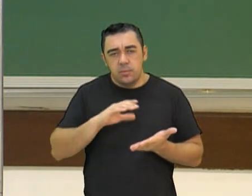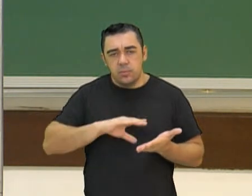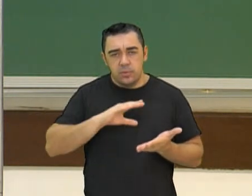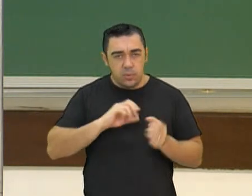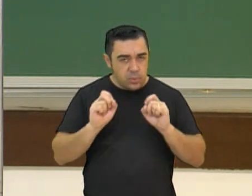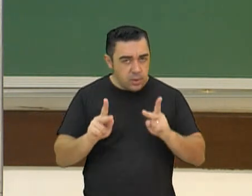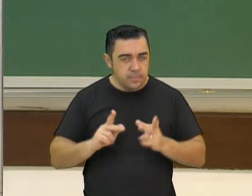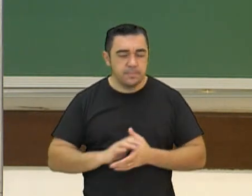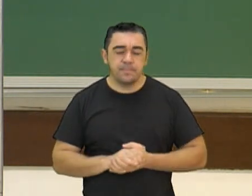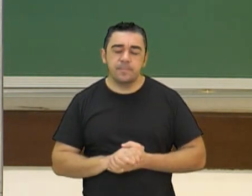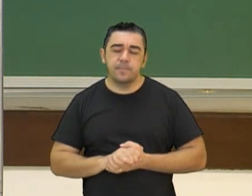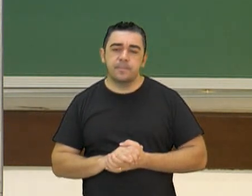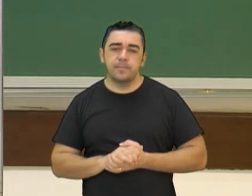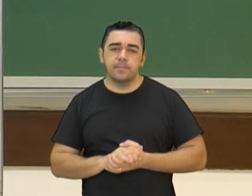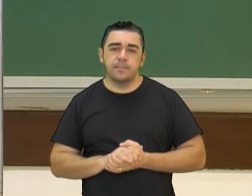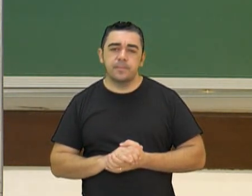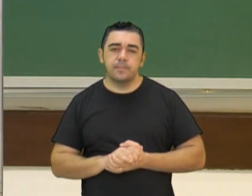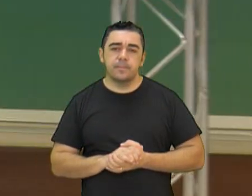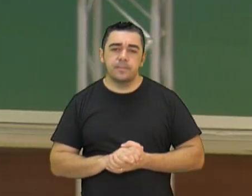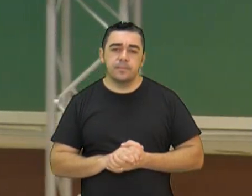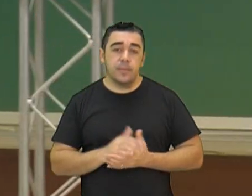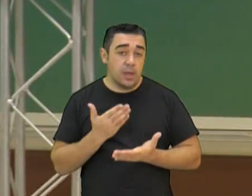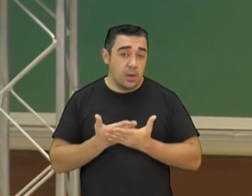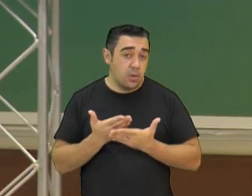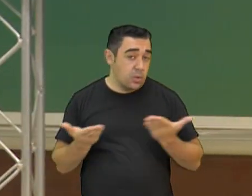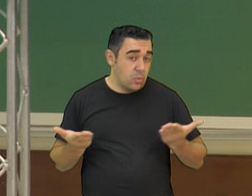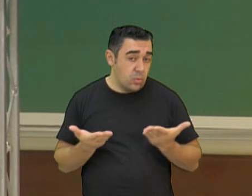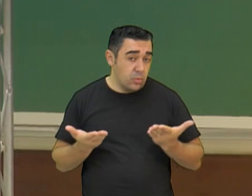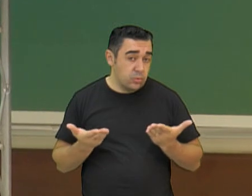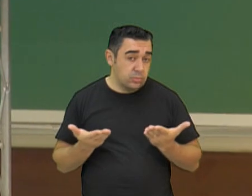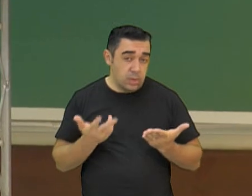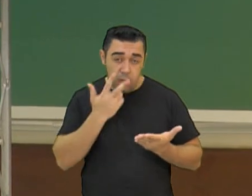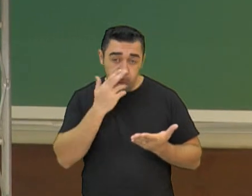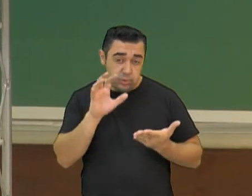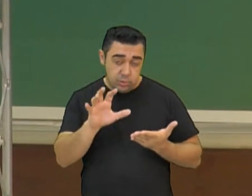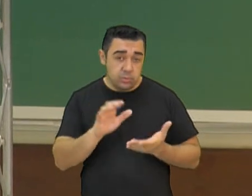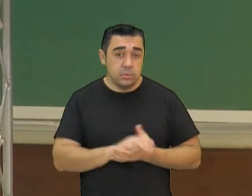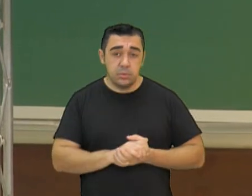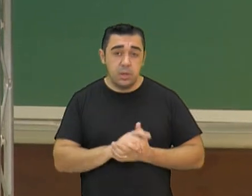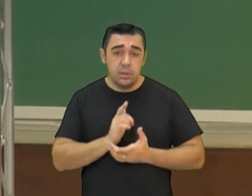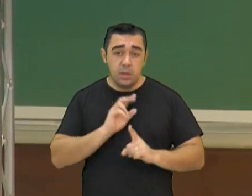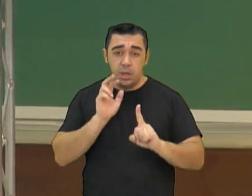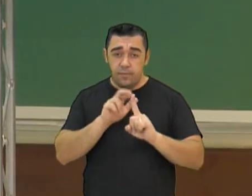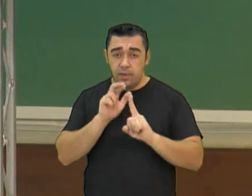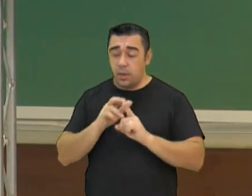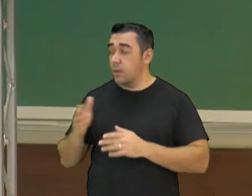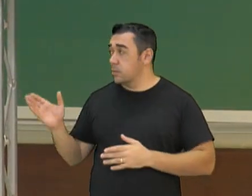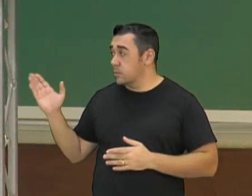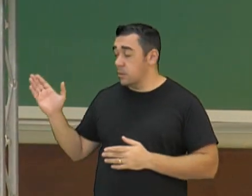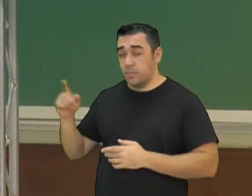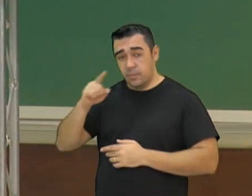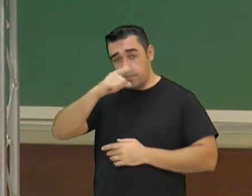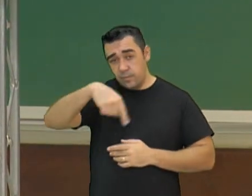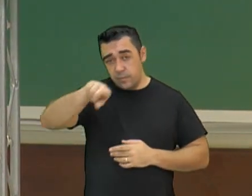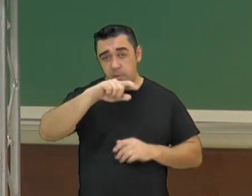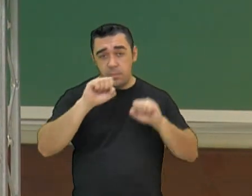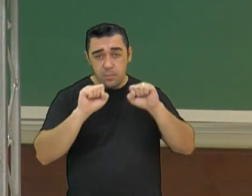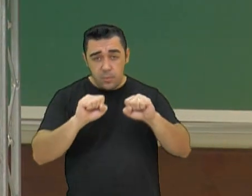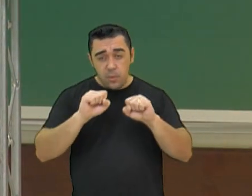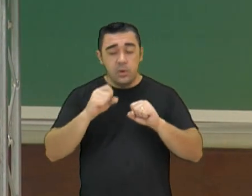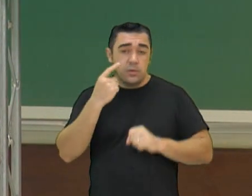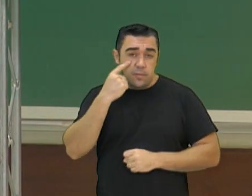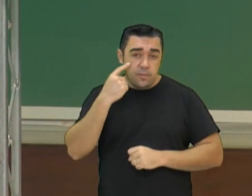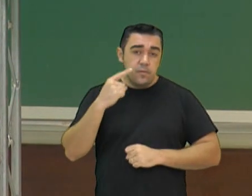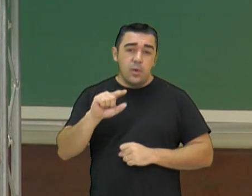ok? Então, a aula de hoje eu acho que é isso, né? Aqui a gente tem as referências para que vocês possam